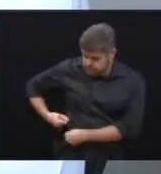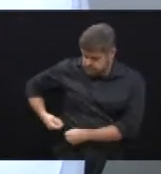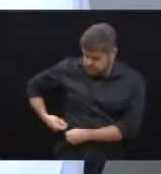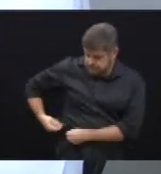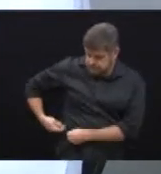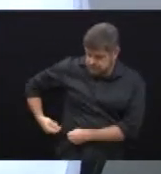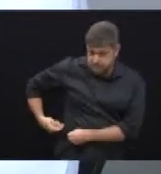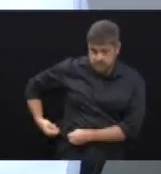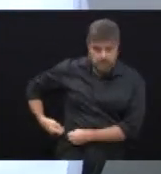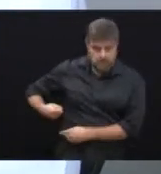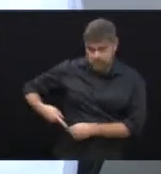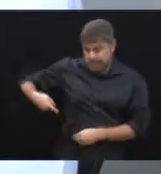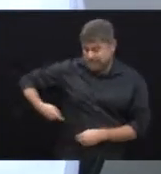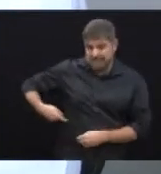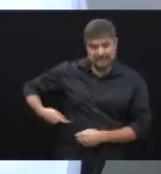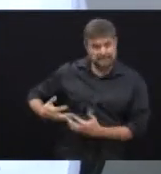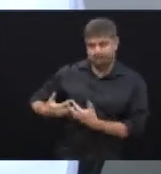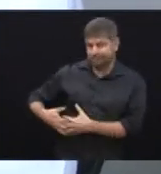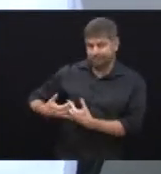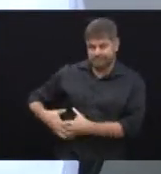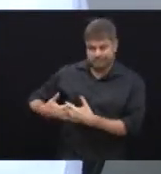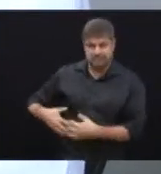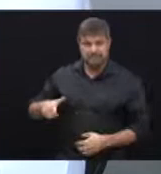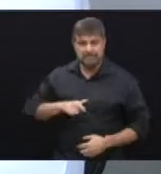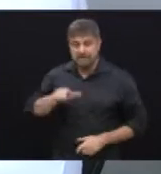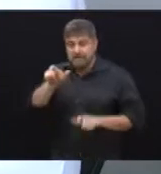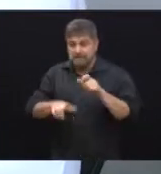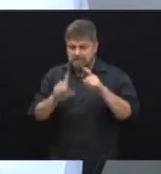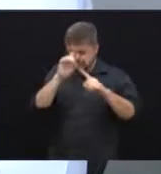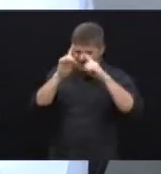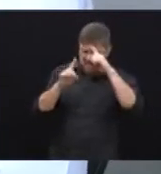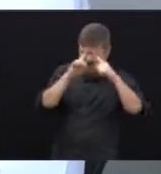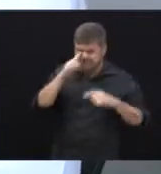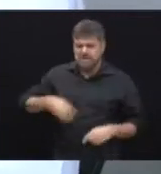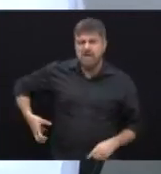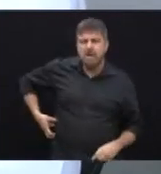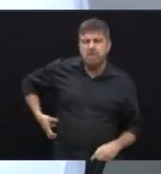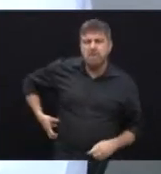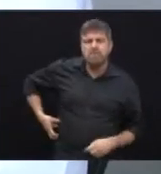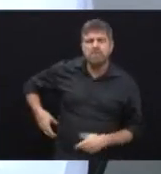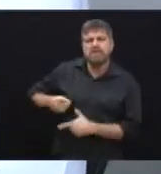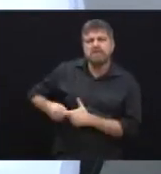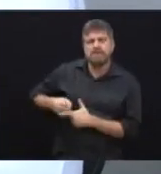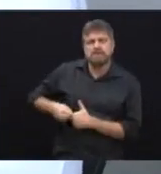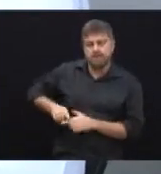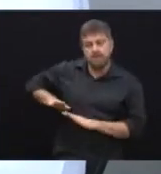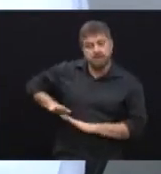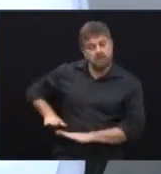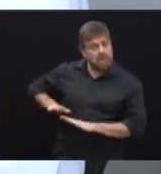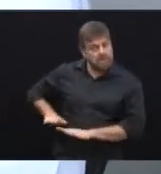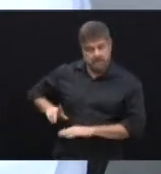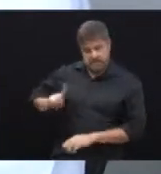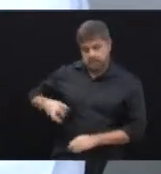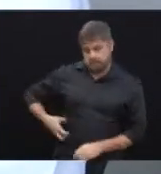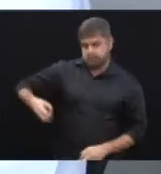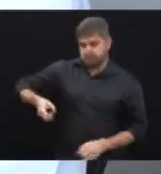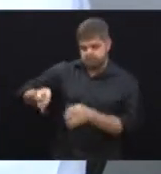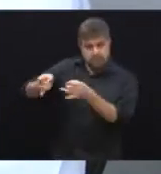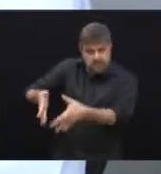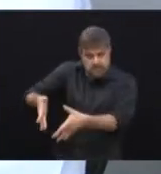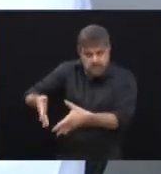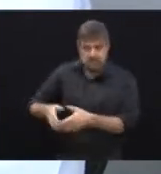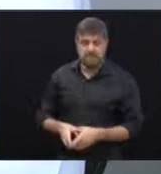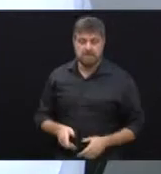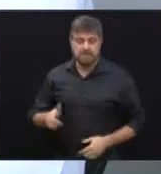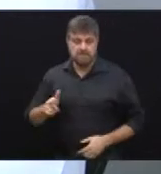funcionar. Mesma coisa, algumas pessoas às vezes têm dúvida, mas o que faz com o rim antigo? Não faz nada, deixa lá o rim antigo,